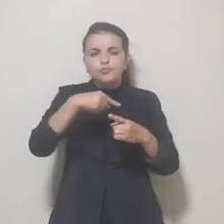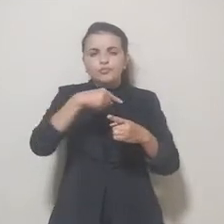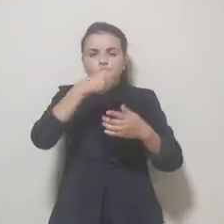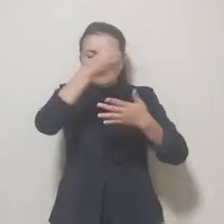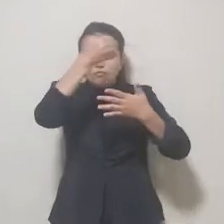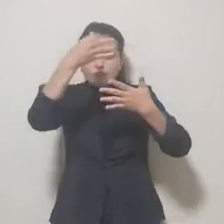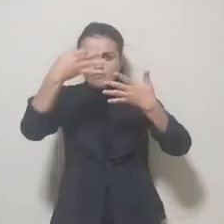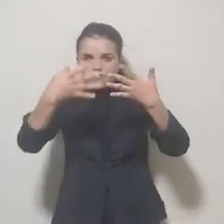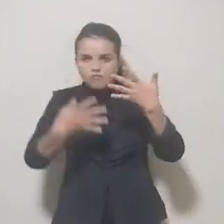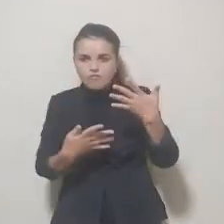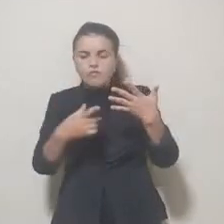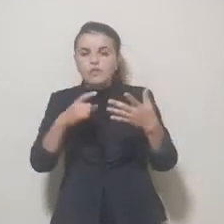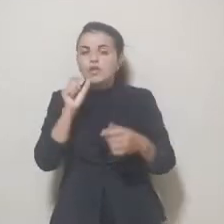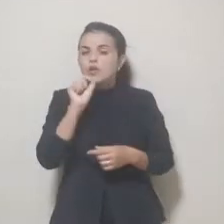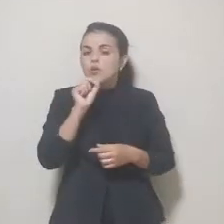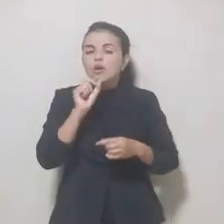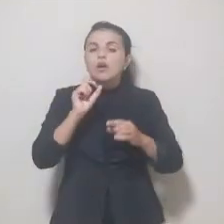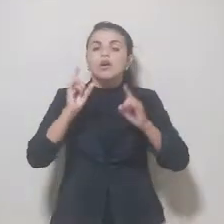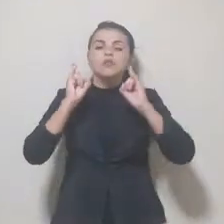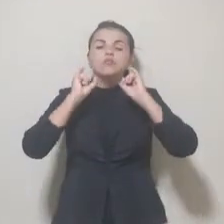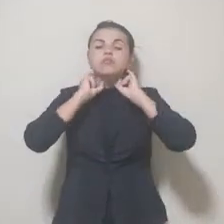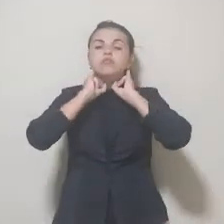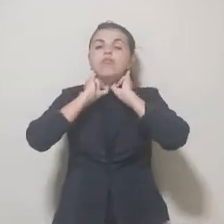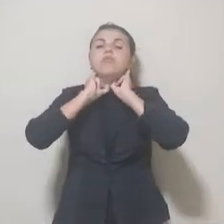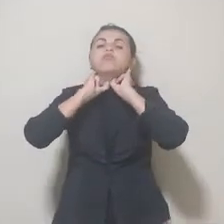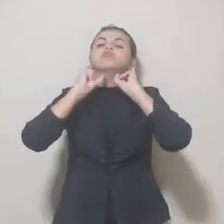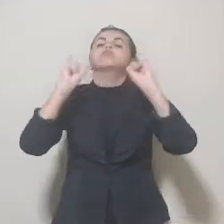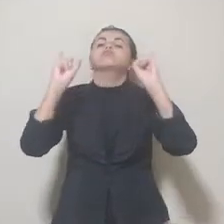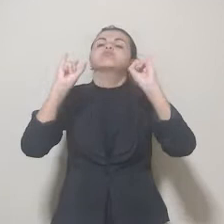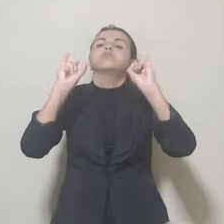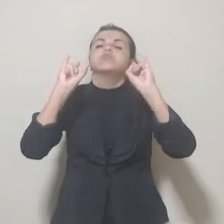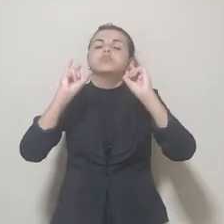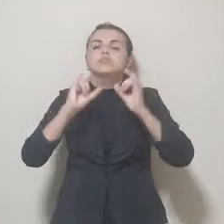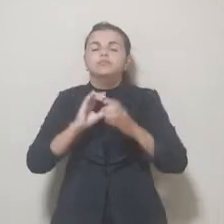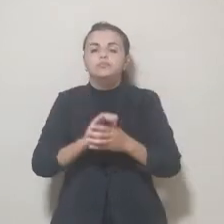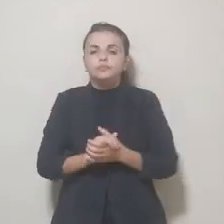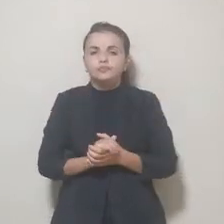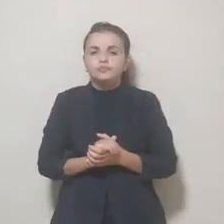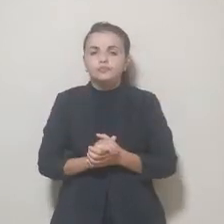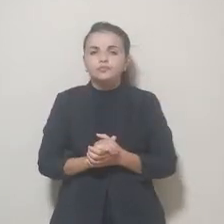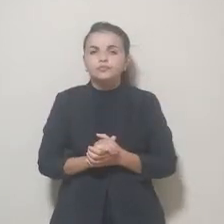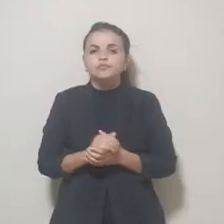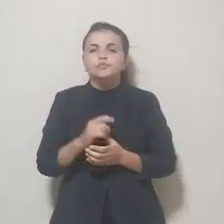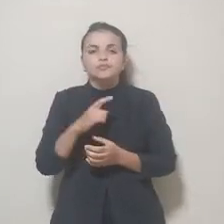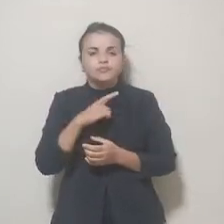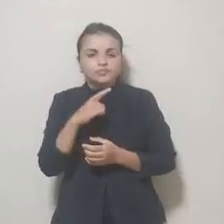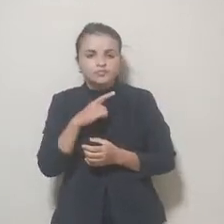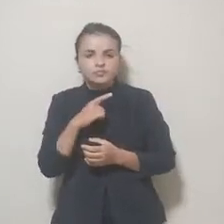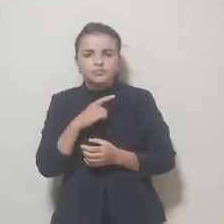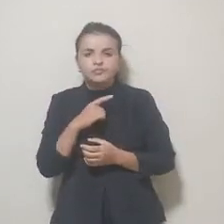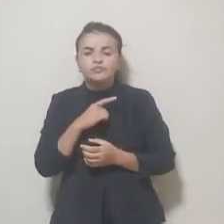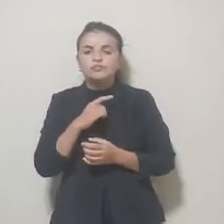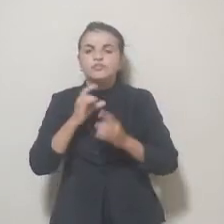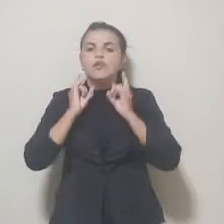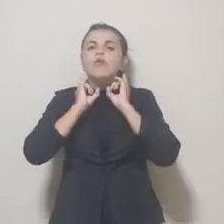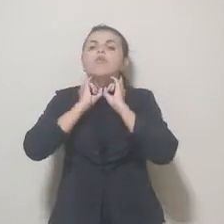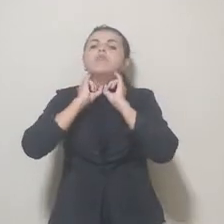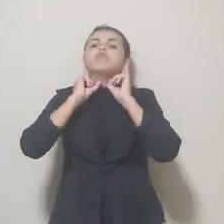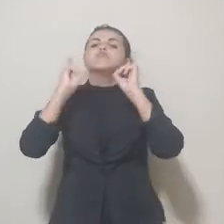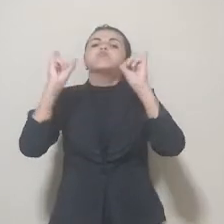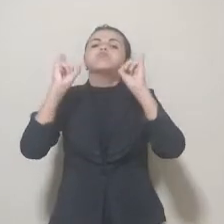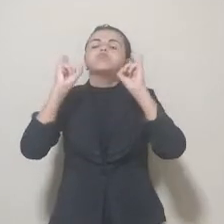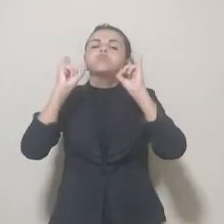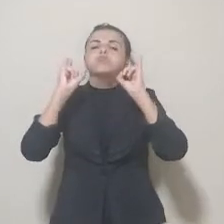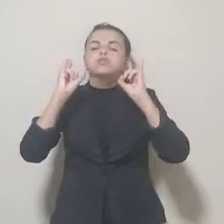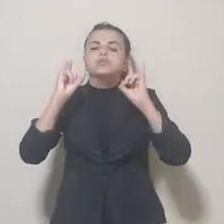nossa tireoide. A nossa tireoide é uma glândula, a glândula tireoide, ela é composta por muitas unidades secretoras